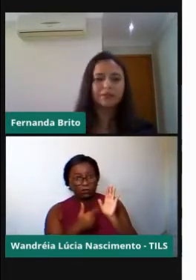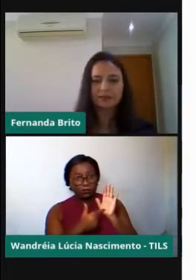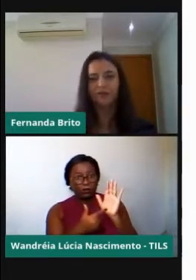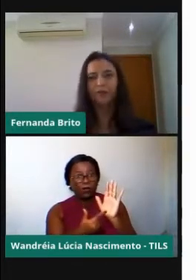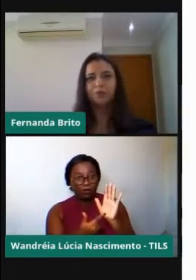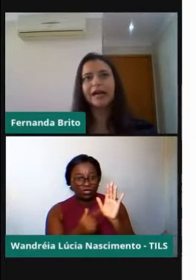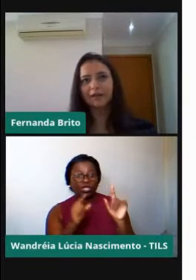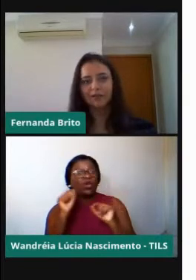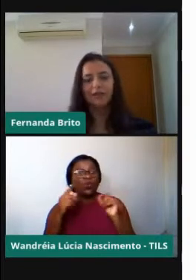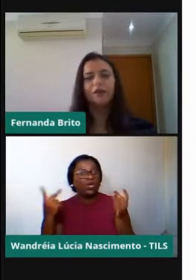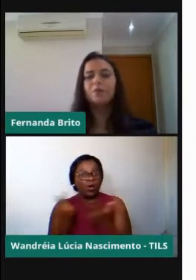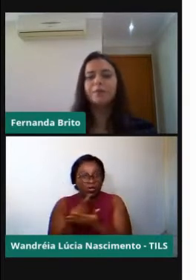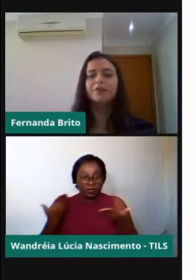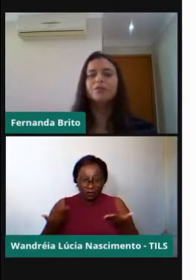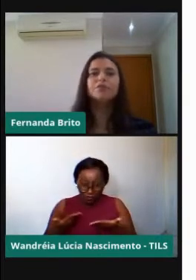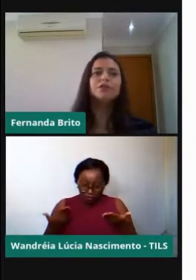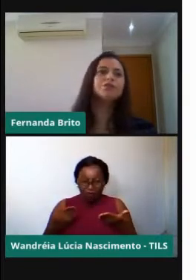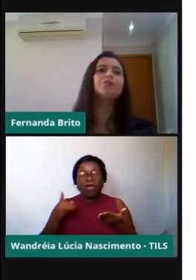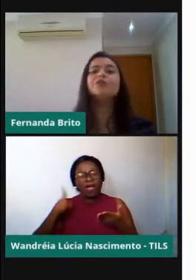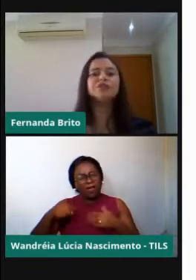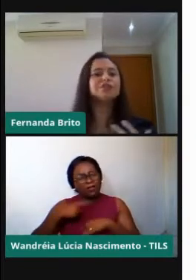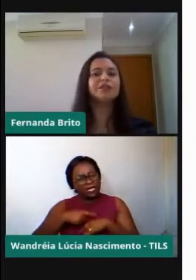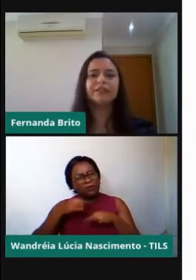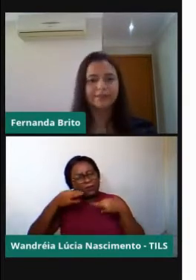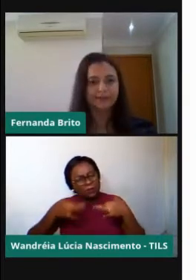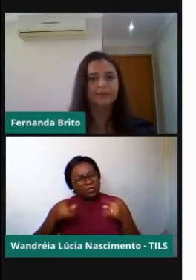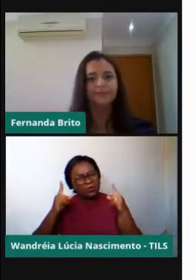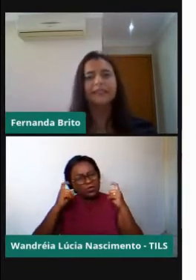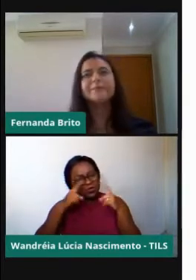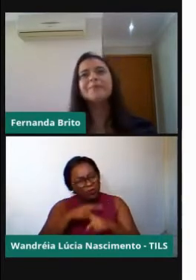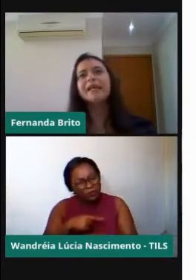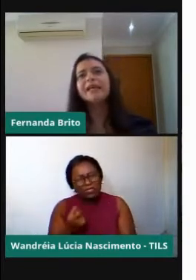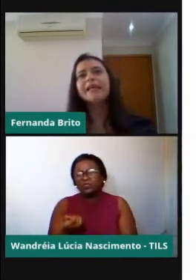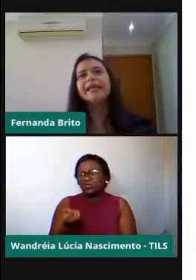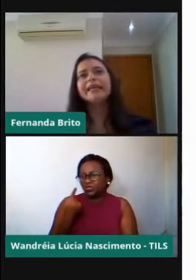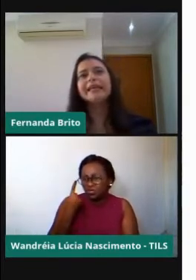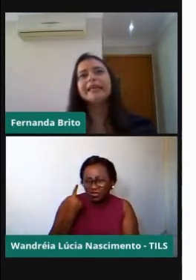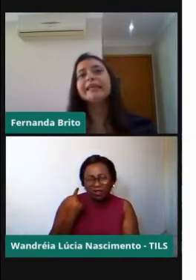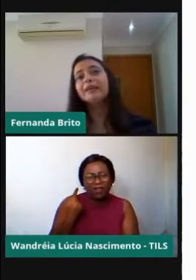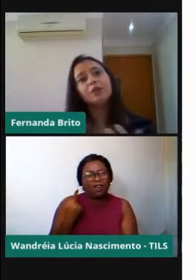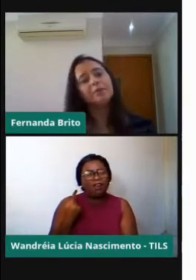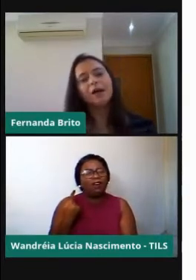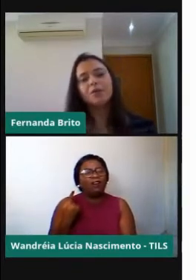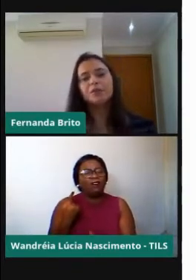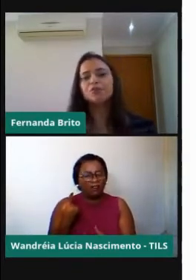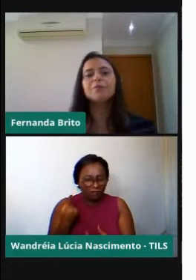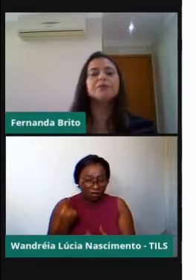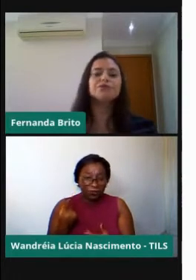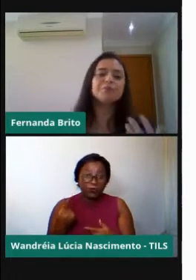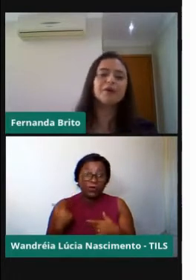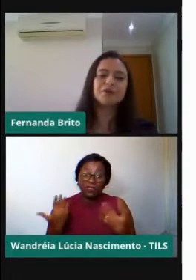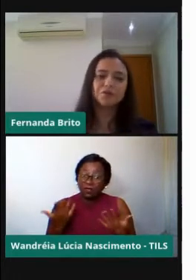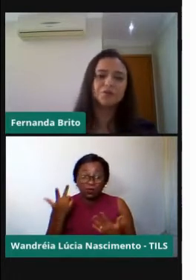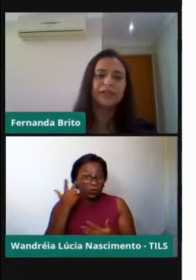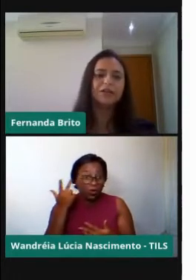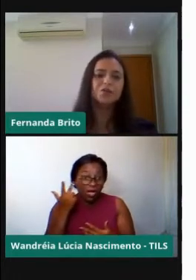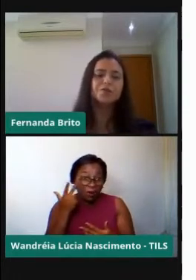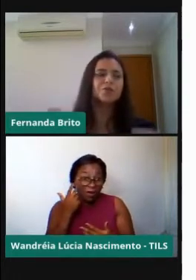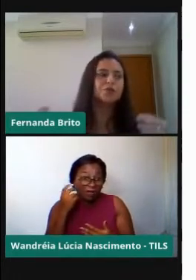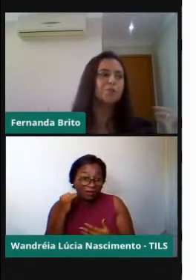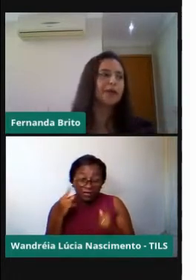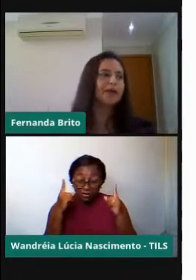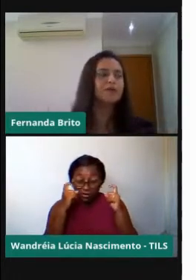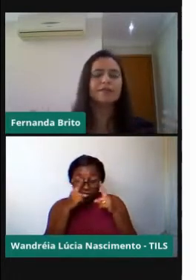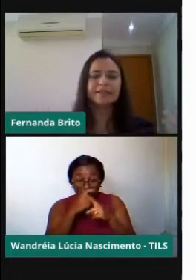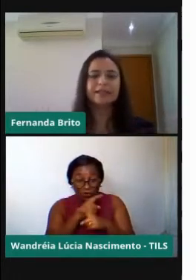de muita dificuldade, é um momento de muita estranheza, né? E é normal que nos momentos de maior dificuldade